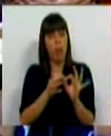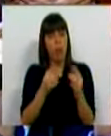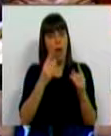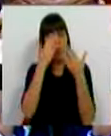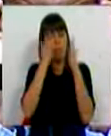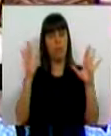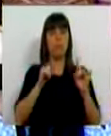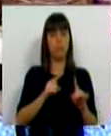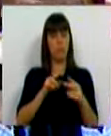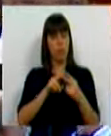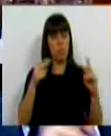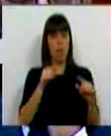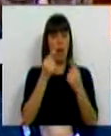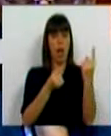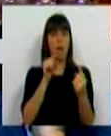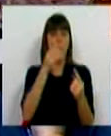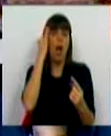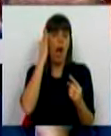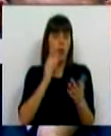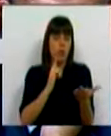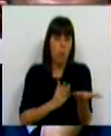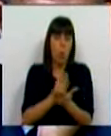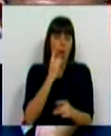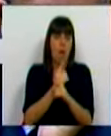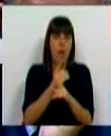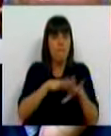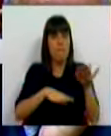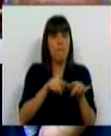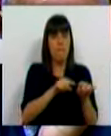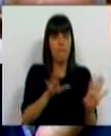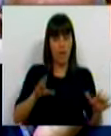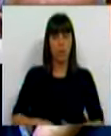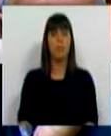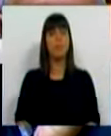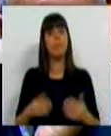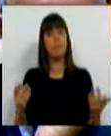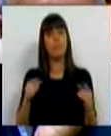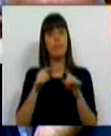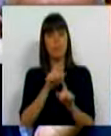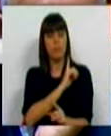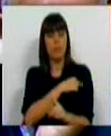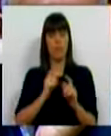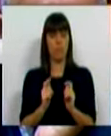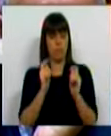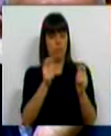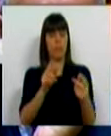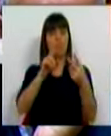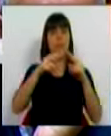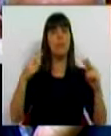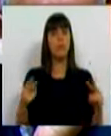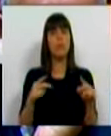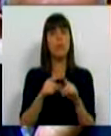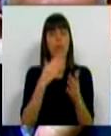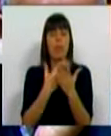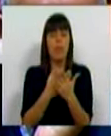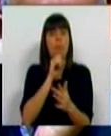que, democraticamente, esses municípios entendam prosseguir essas práticas. A atribuição dessa competência aos municípios abre,